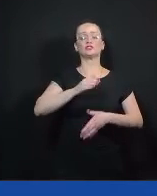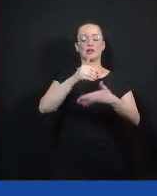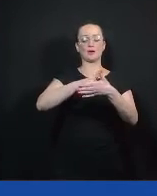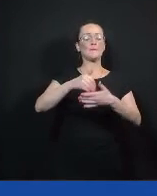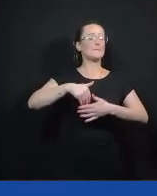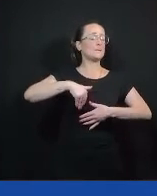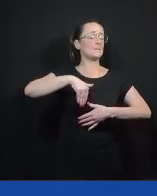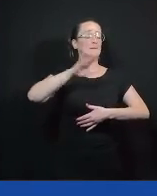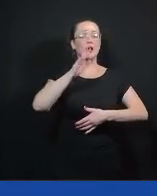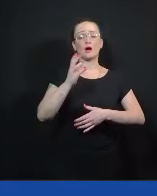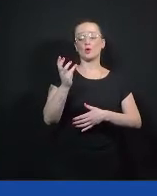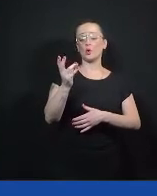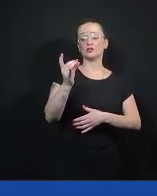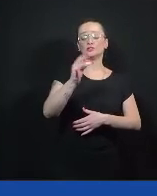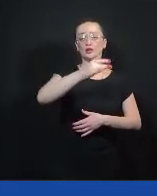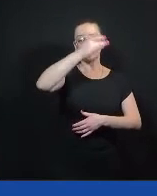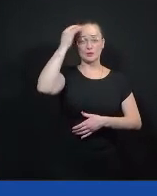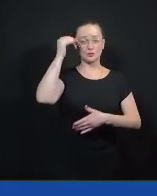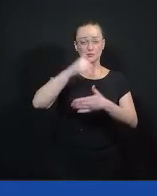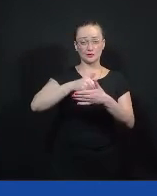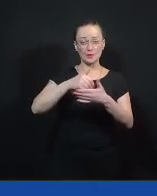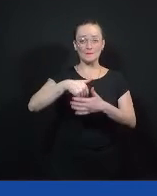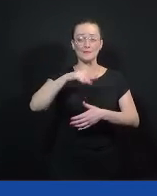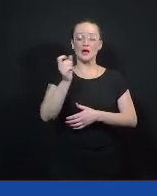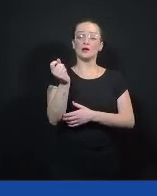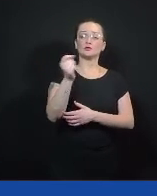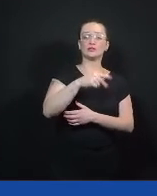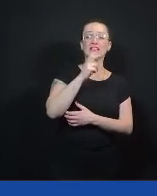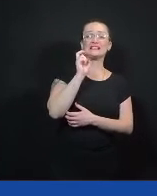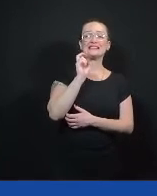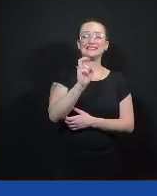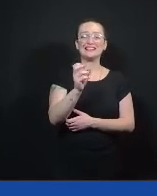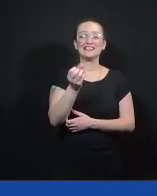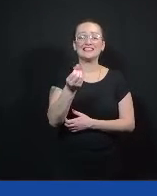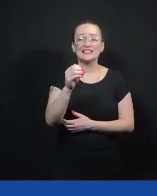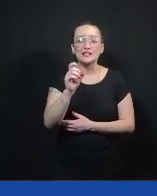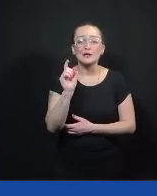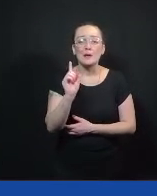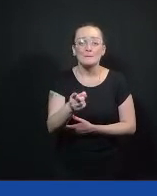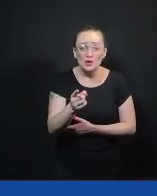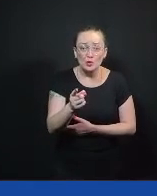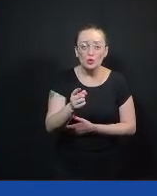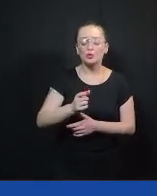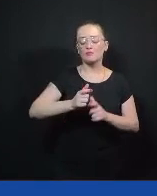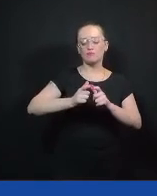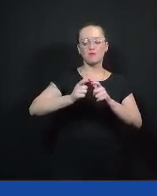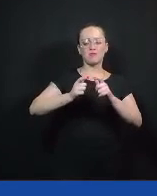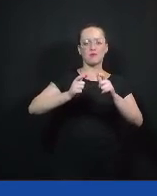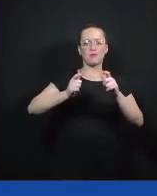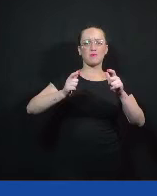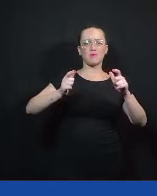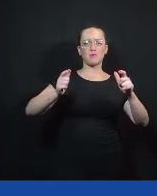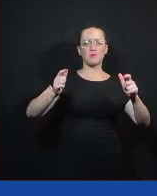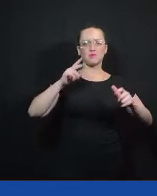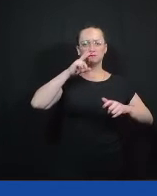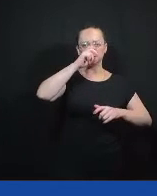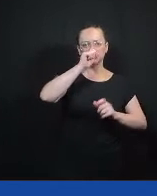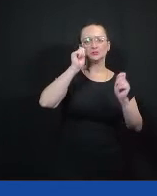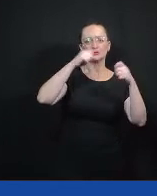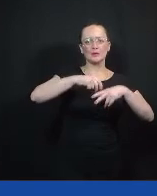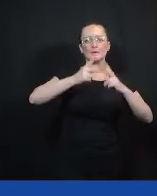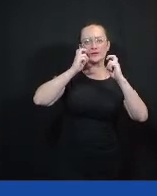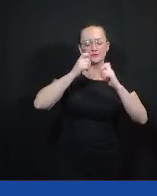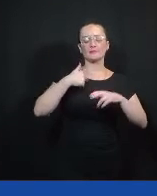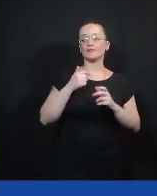maior número de candidatos registrados, mais de 550 mil, um crescimento bem expressivo em relação